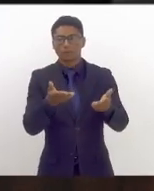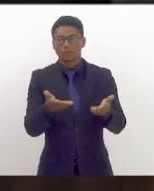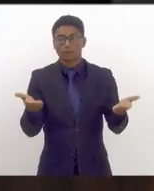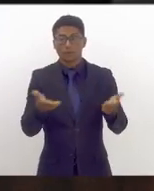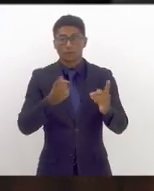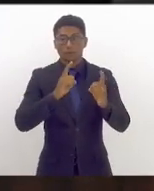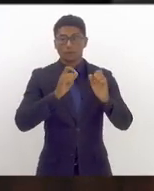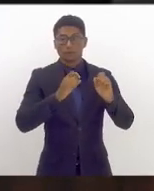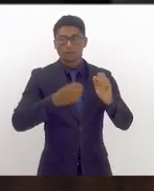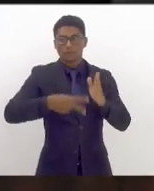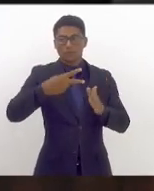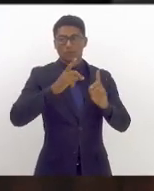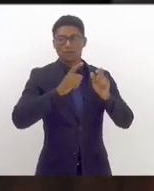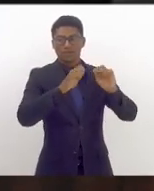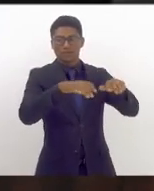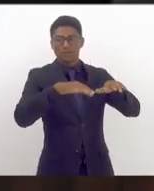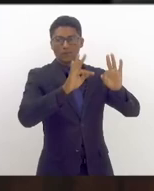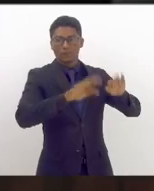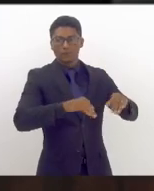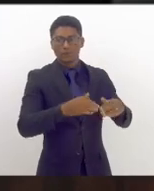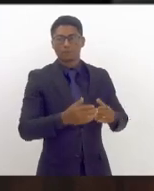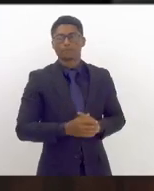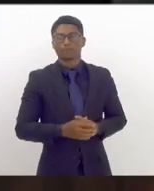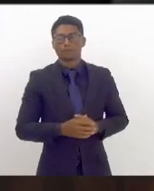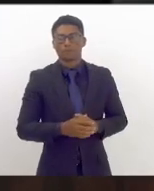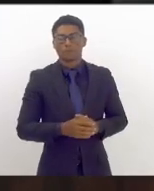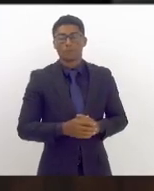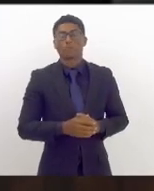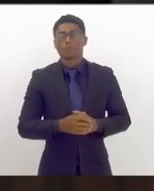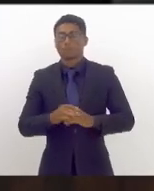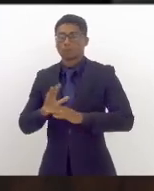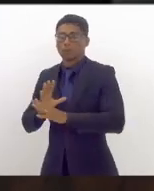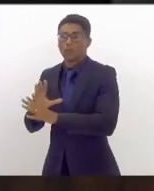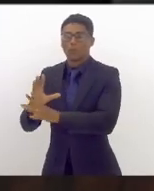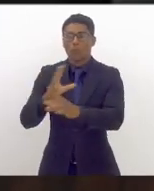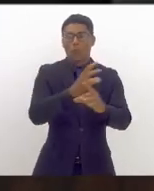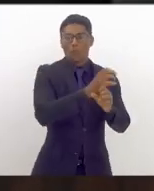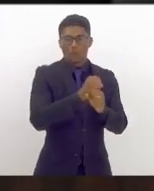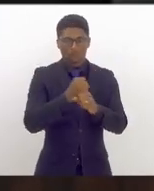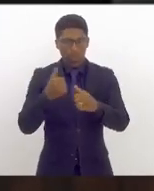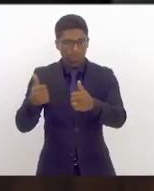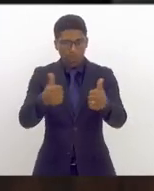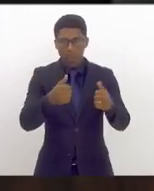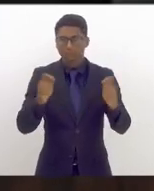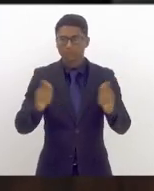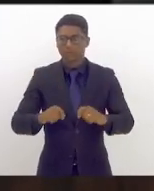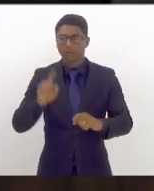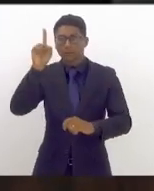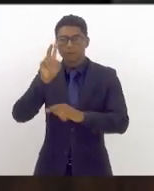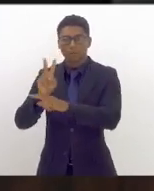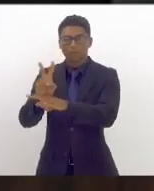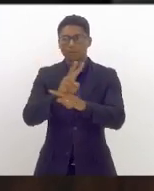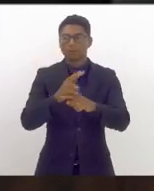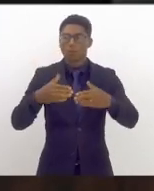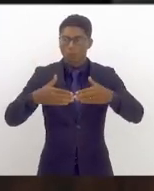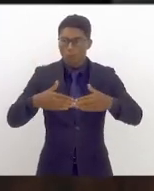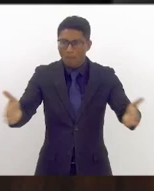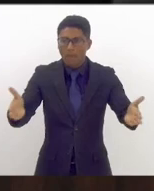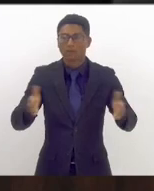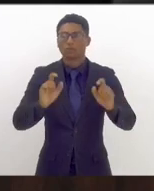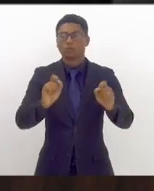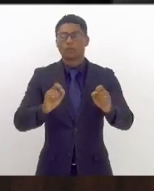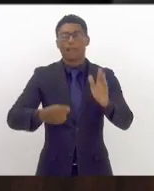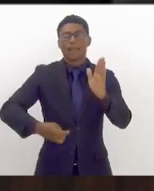encerrada segunda sessão do dia havendo número legal sobre a proteção de Deus iniciamos os nossos trabalhos está aberta